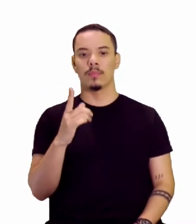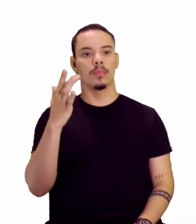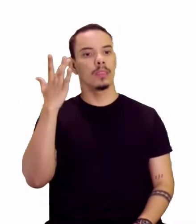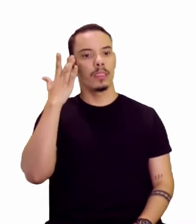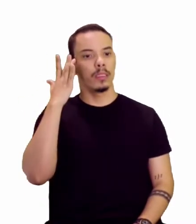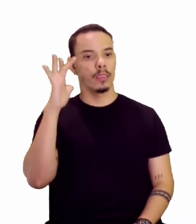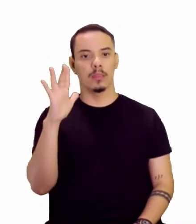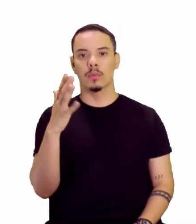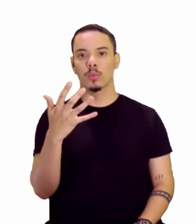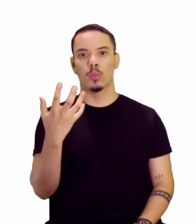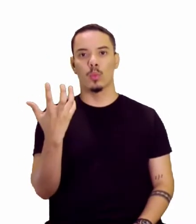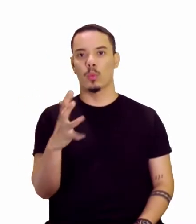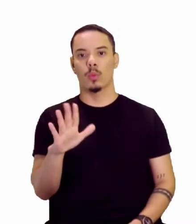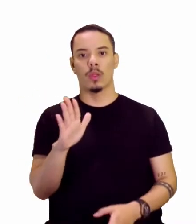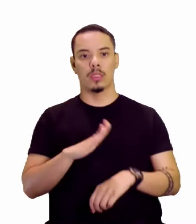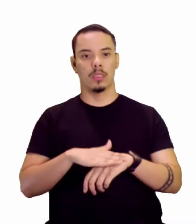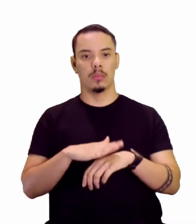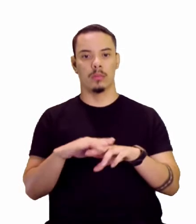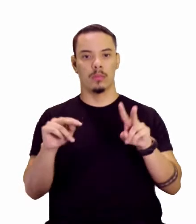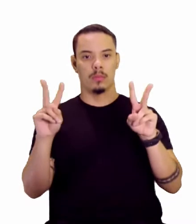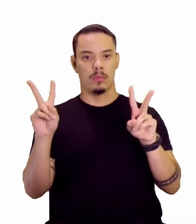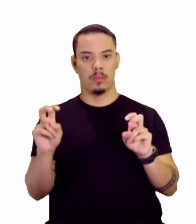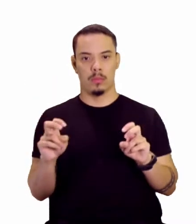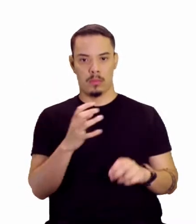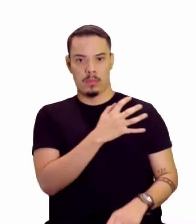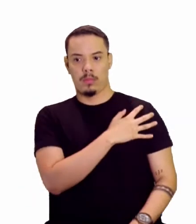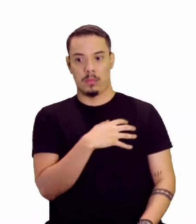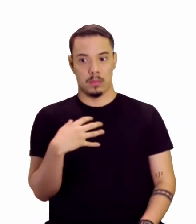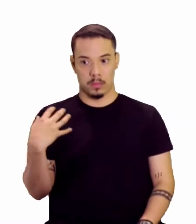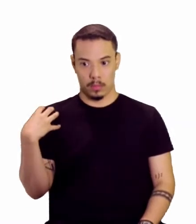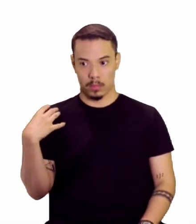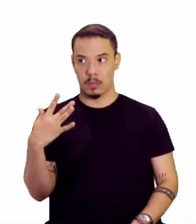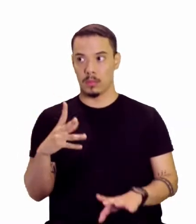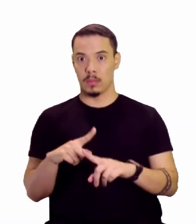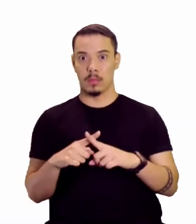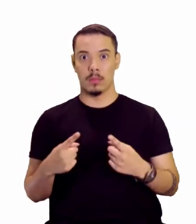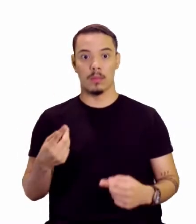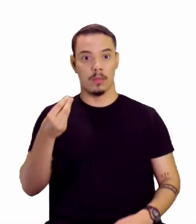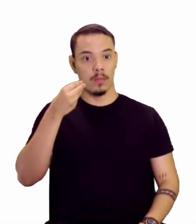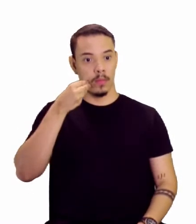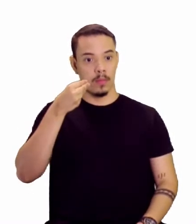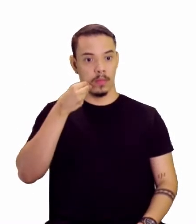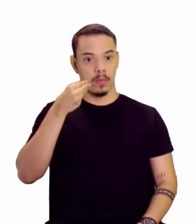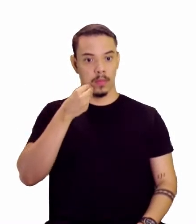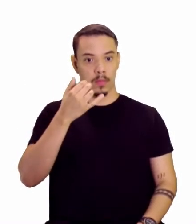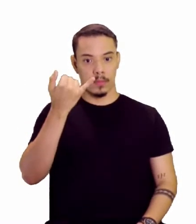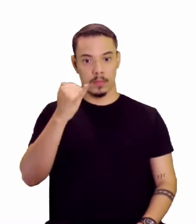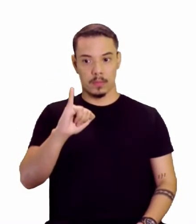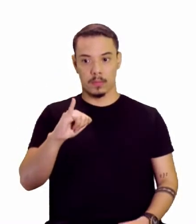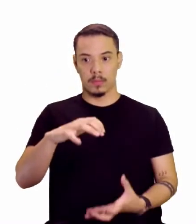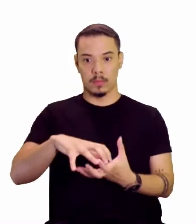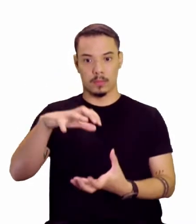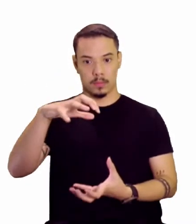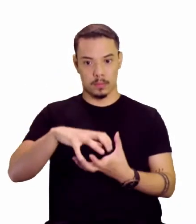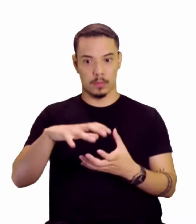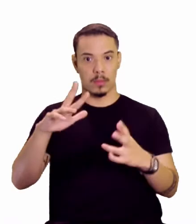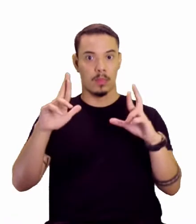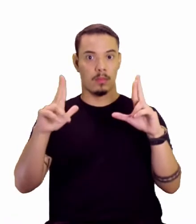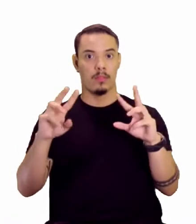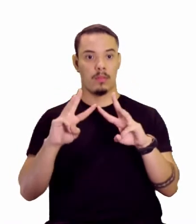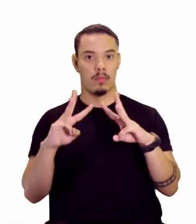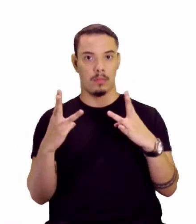Aristóteles, foi comprovar experimentalmente. Só que Galileu verificou que soltando dois corpos de massas